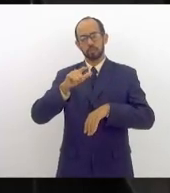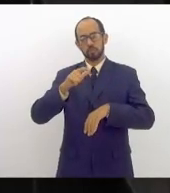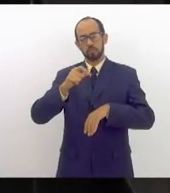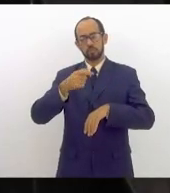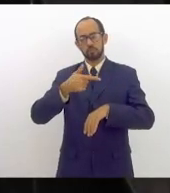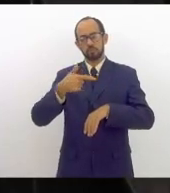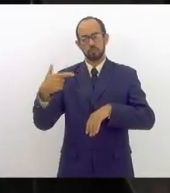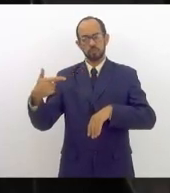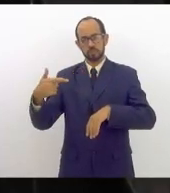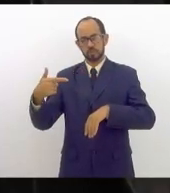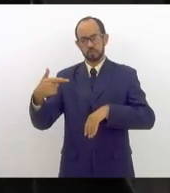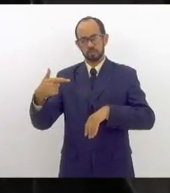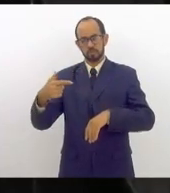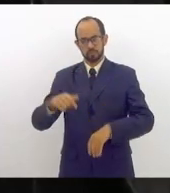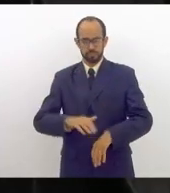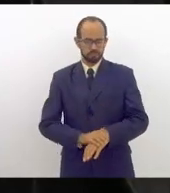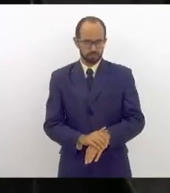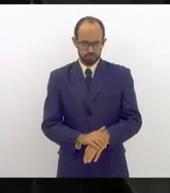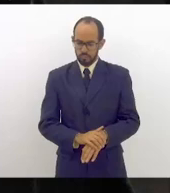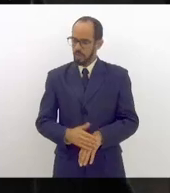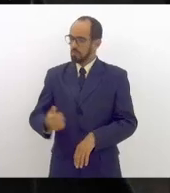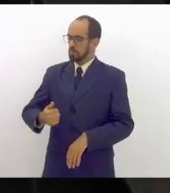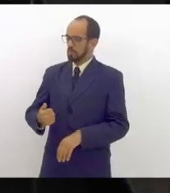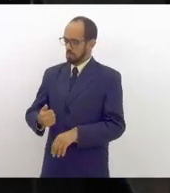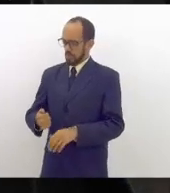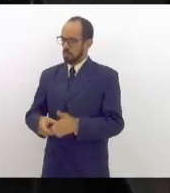22. Primeiro é de esclarecer,